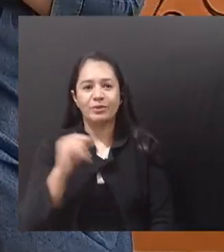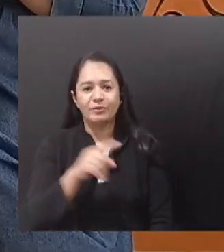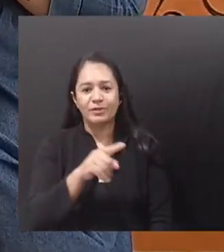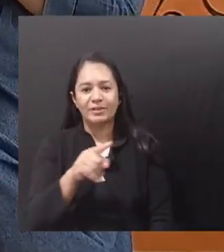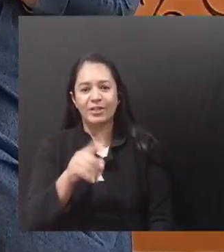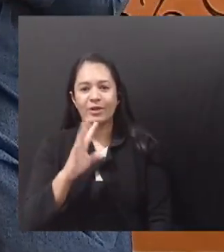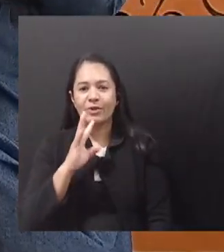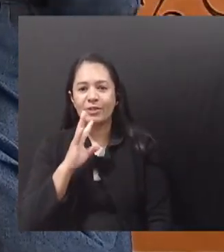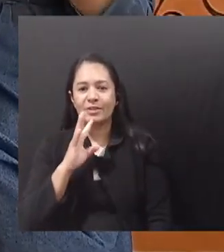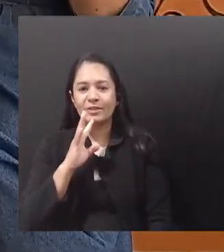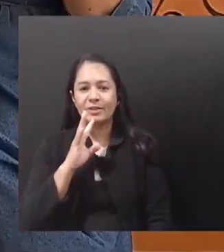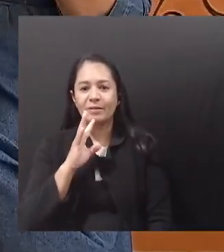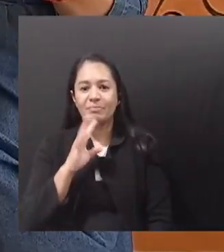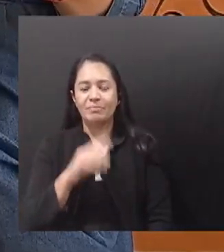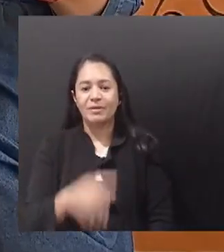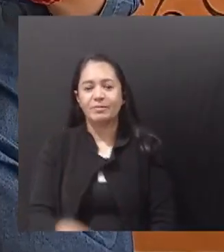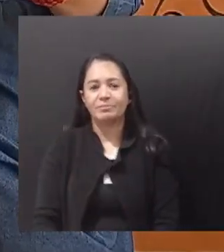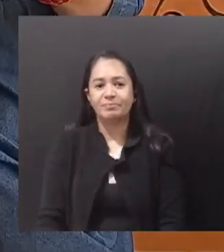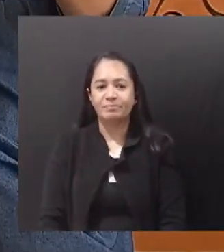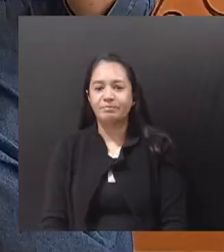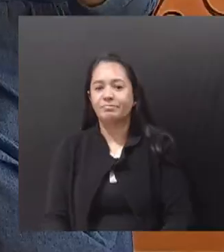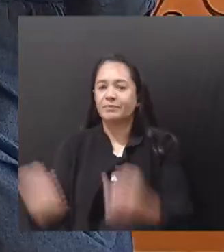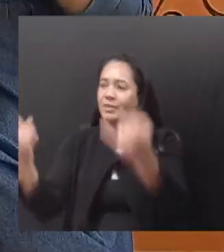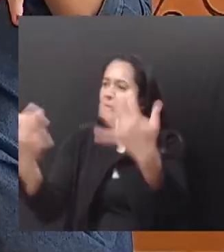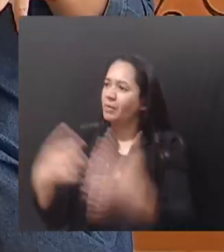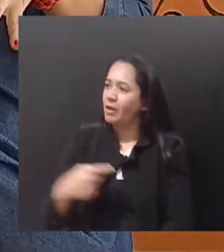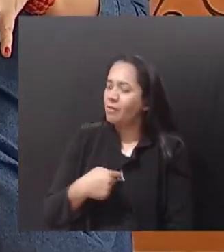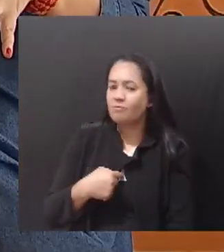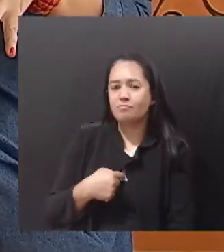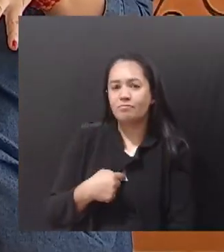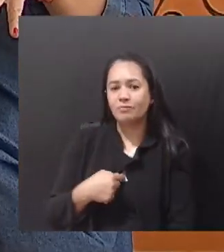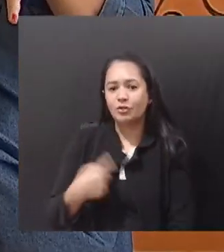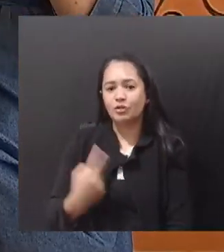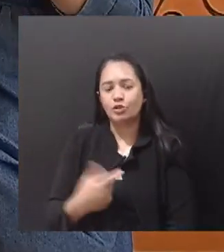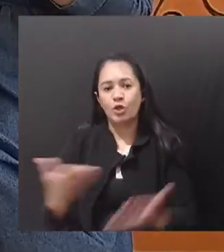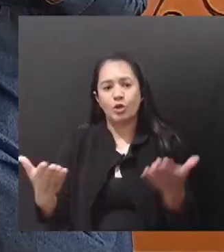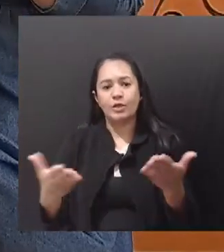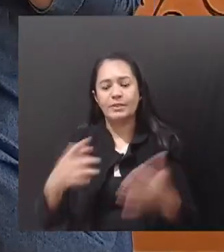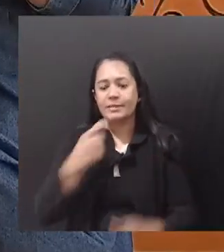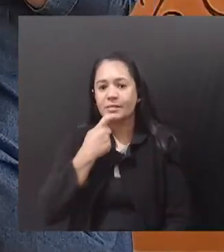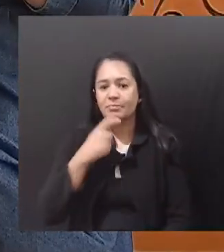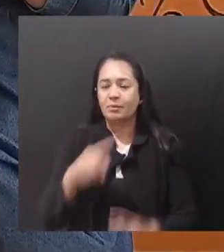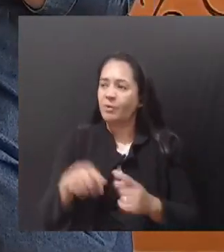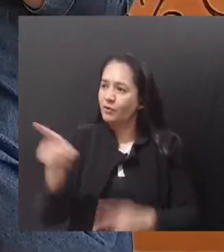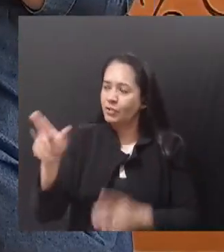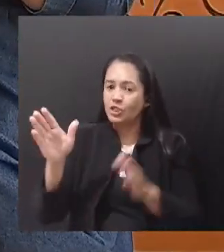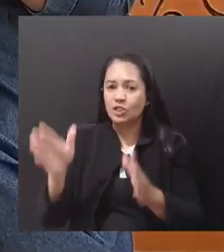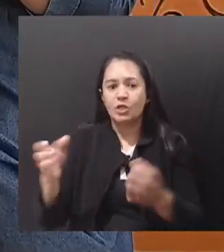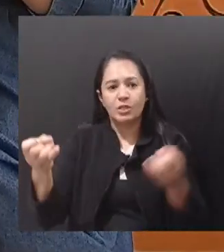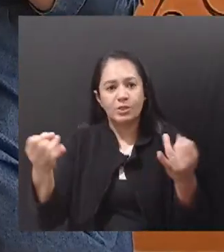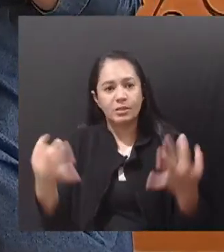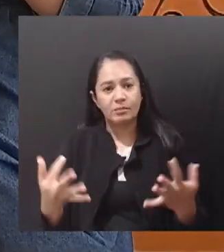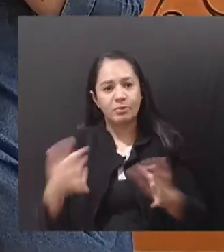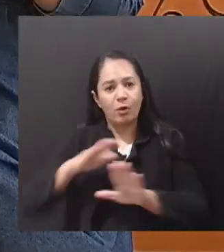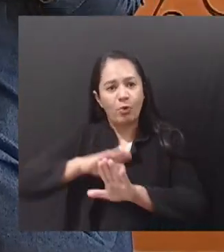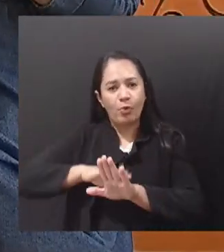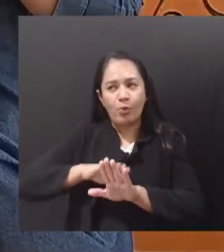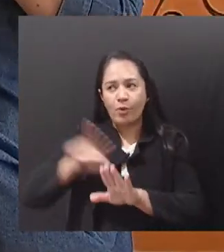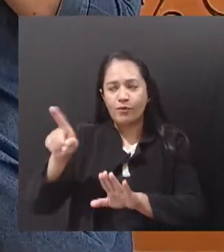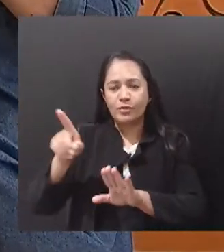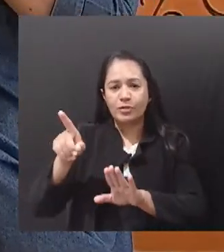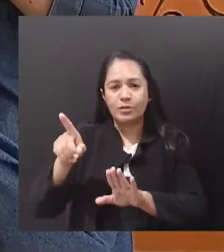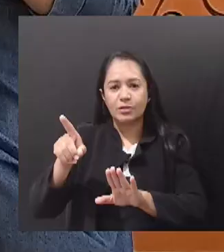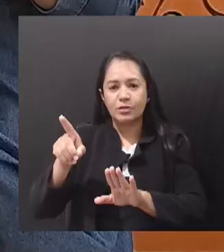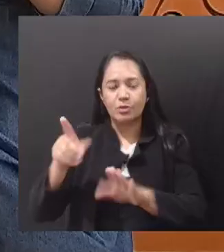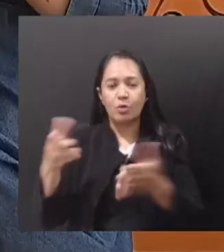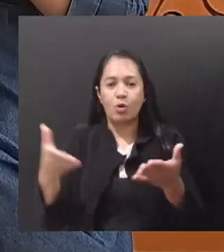conhecer também. Ranieri, me conta, a gente está aqui em Campinas, mas você já me disse nos bastidores que você